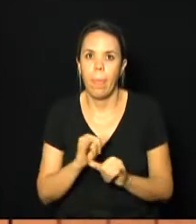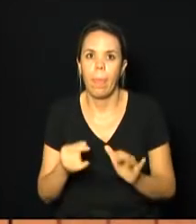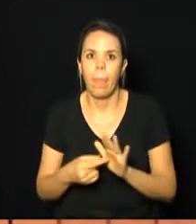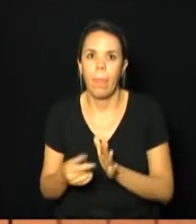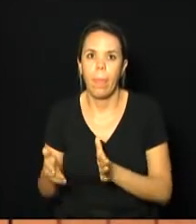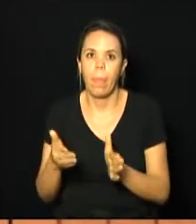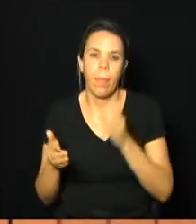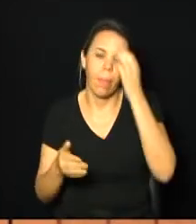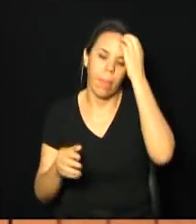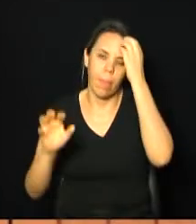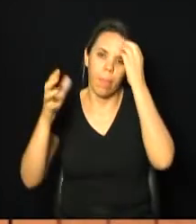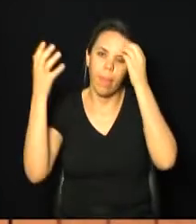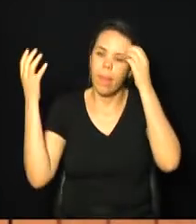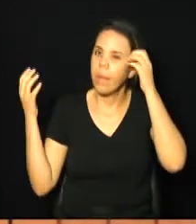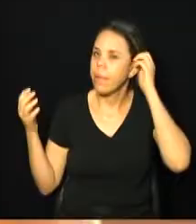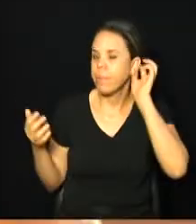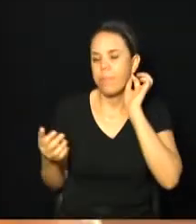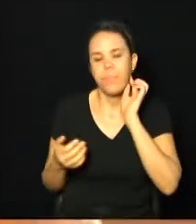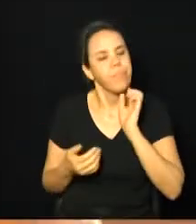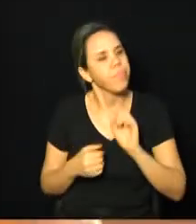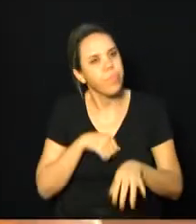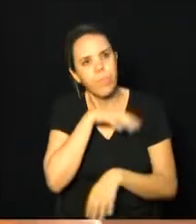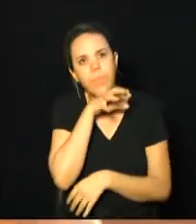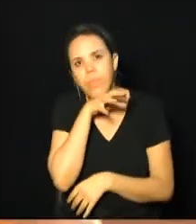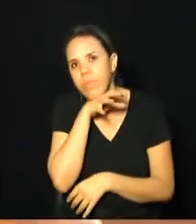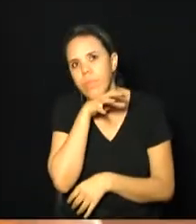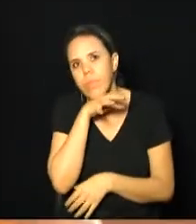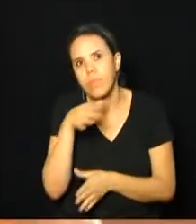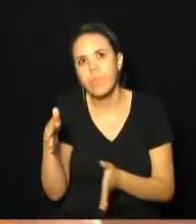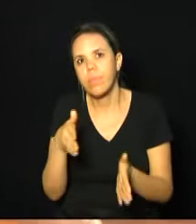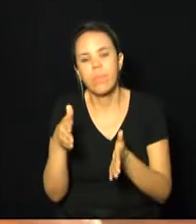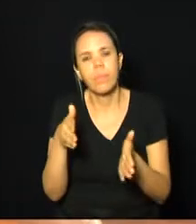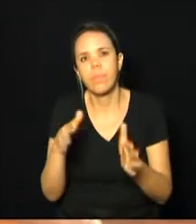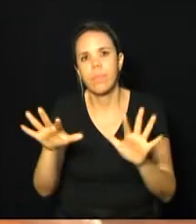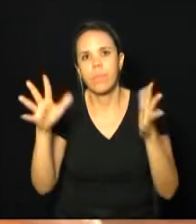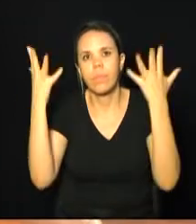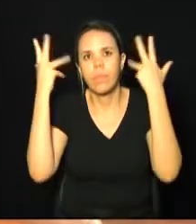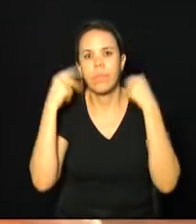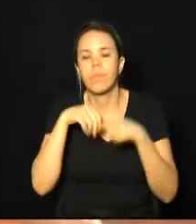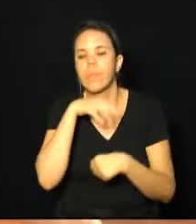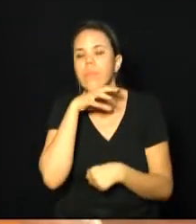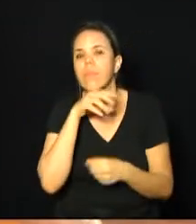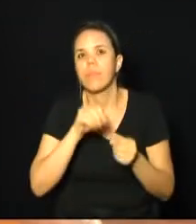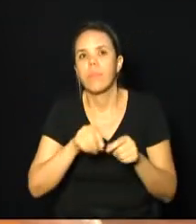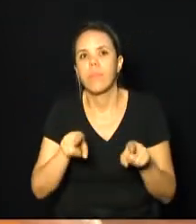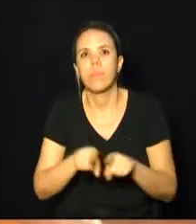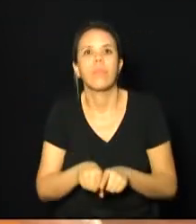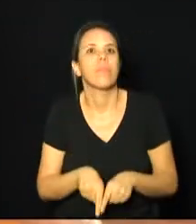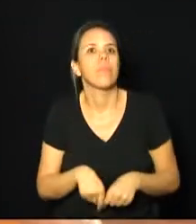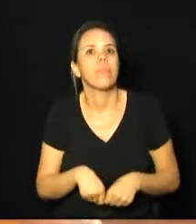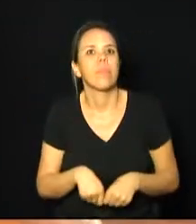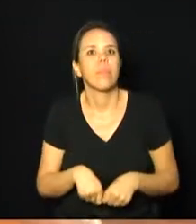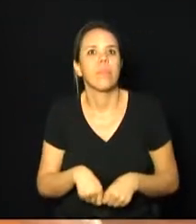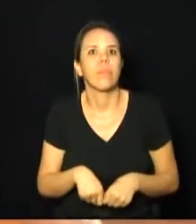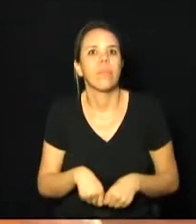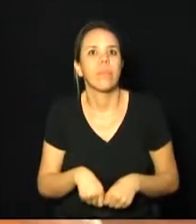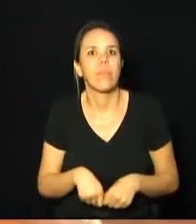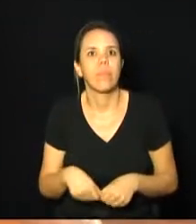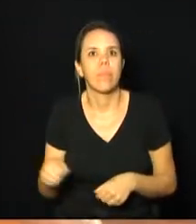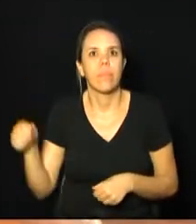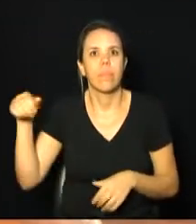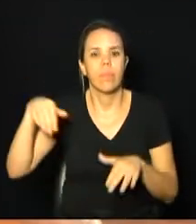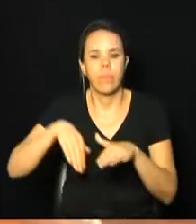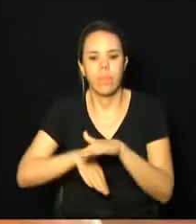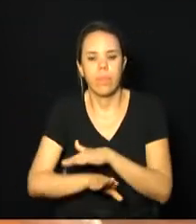Corredores para que... Corredores de animais, passagens, né, de fauna, tanto as aéreas como as subterrâneas,